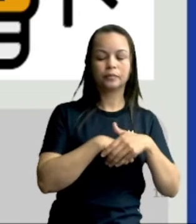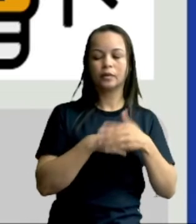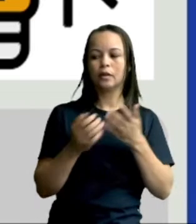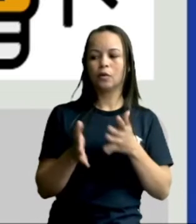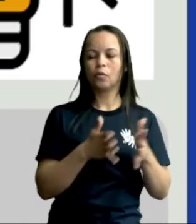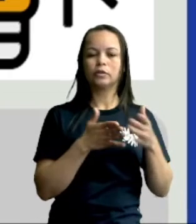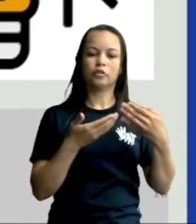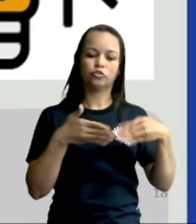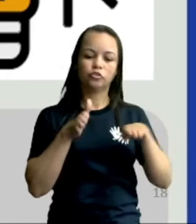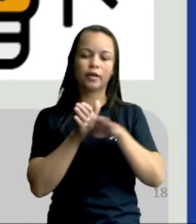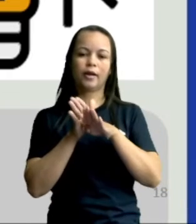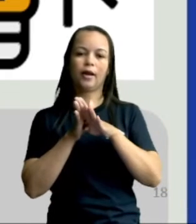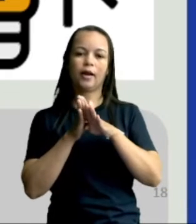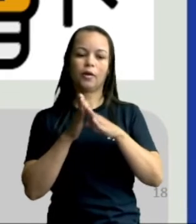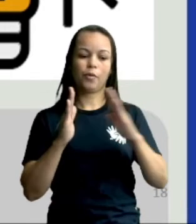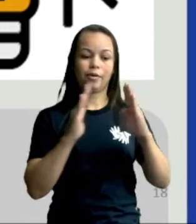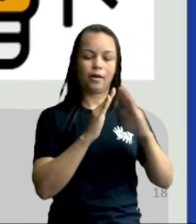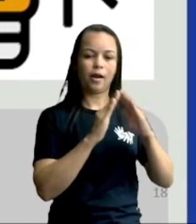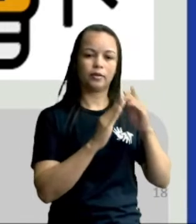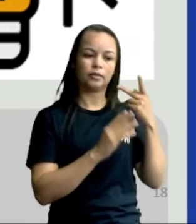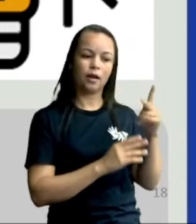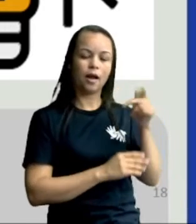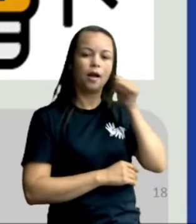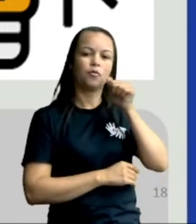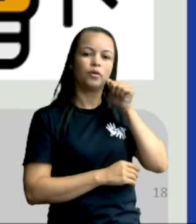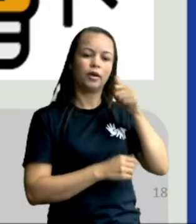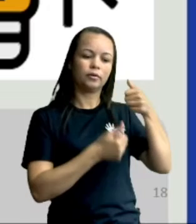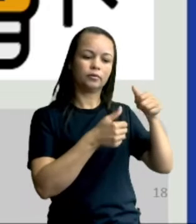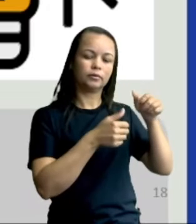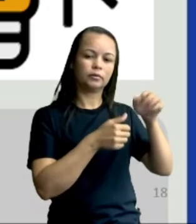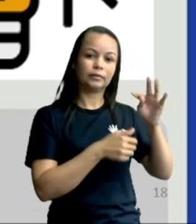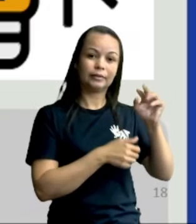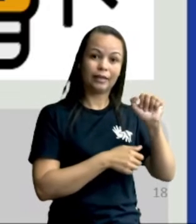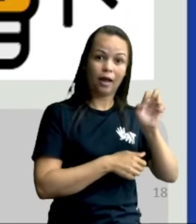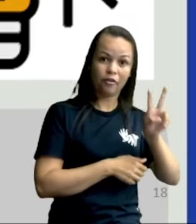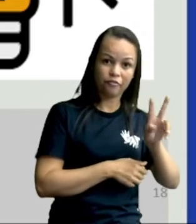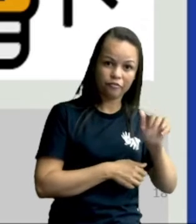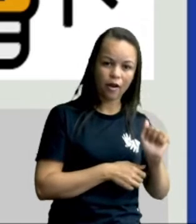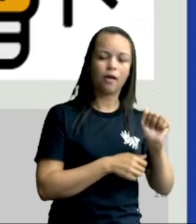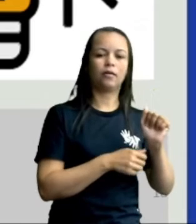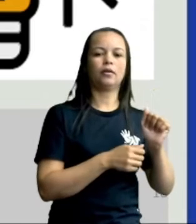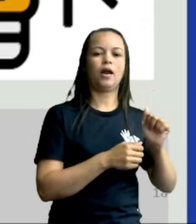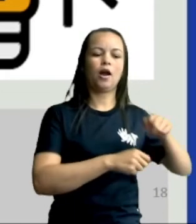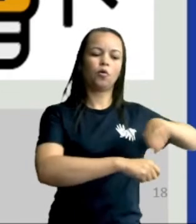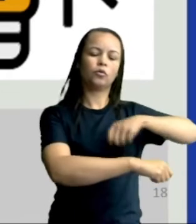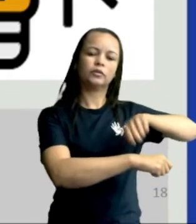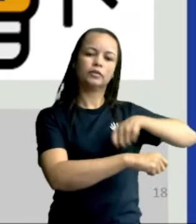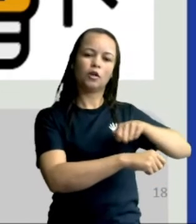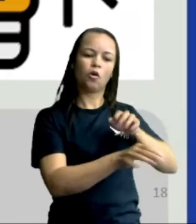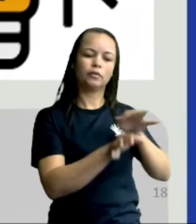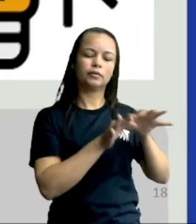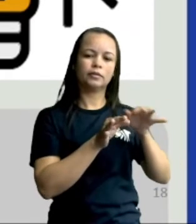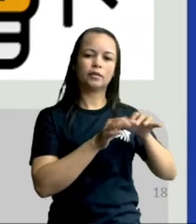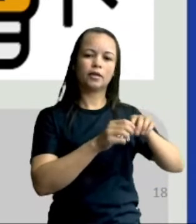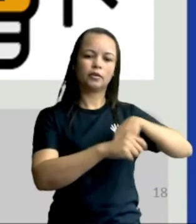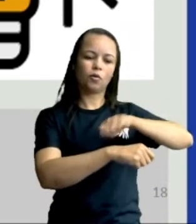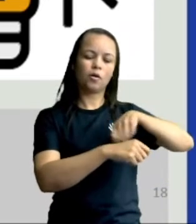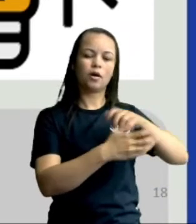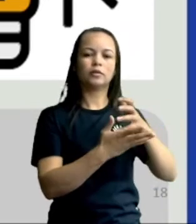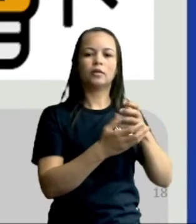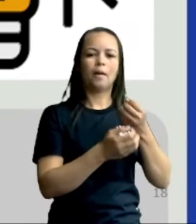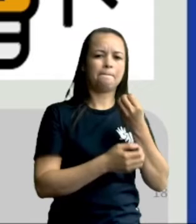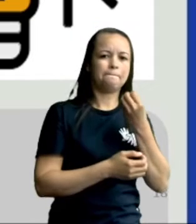em casa, Lidiane estava na cozinha preparando a famosa receita da família,